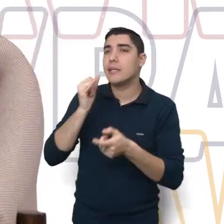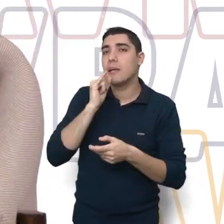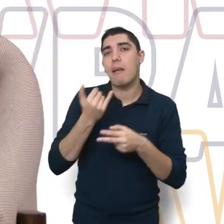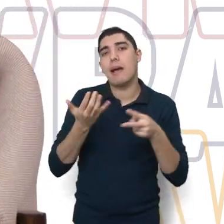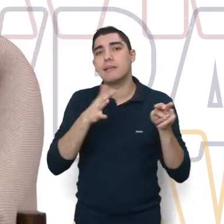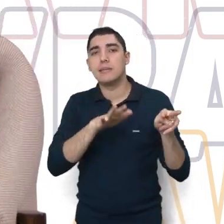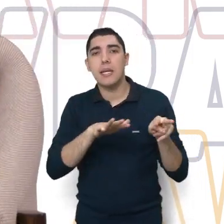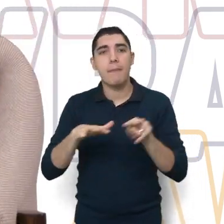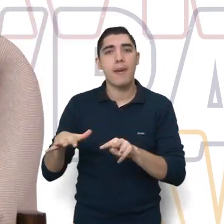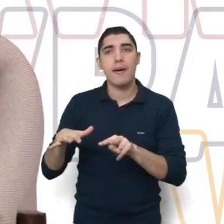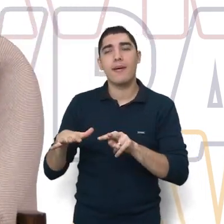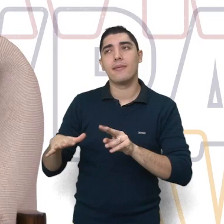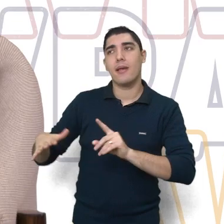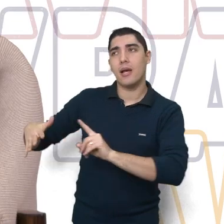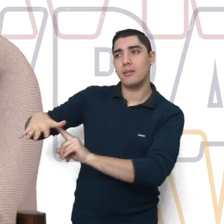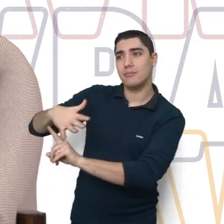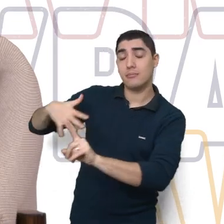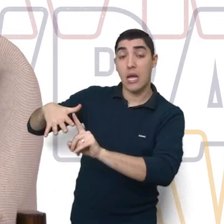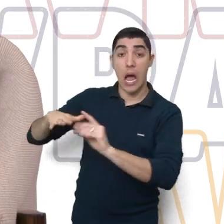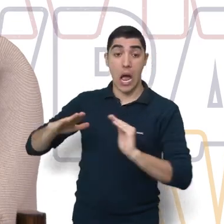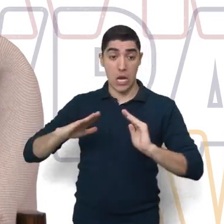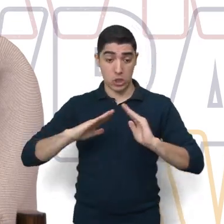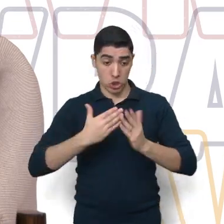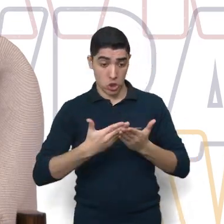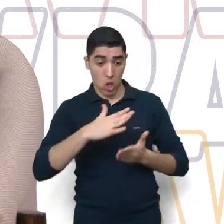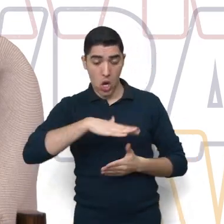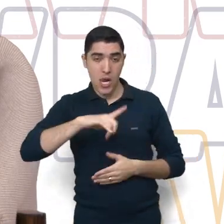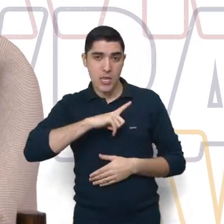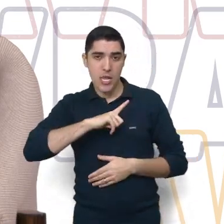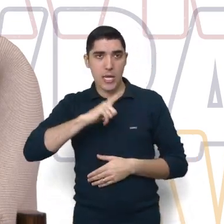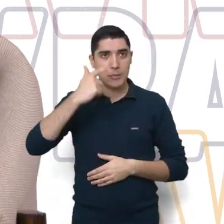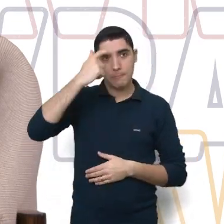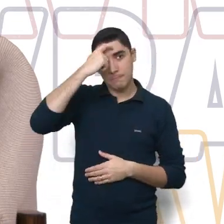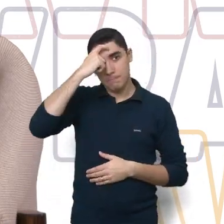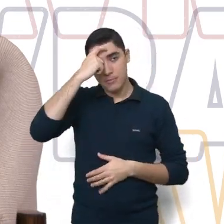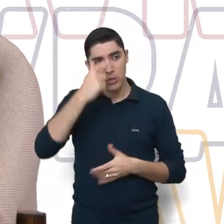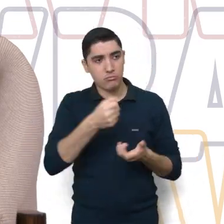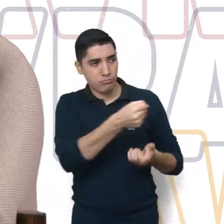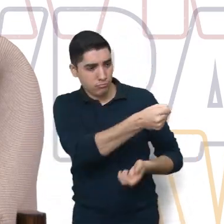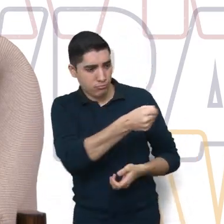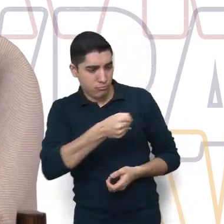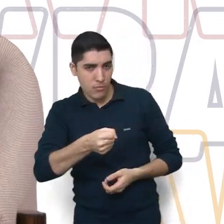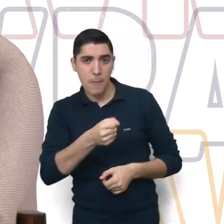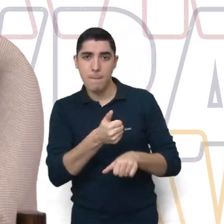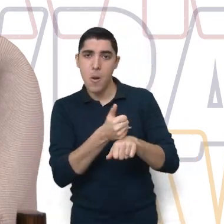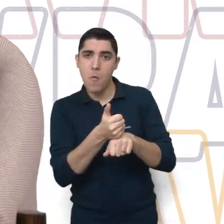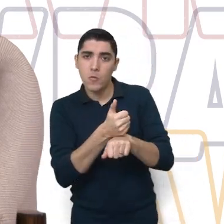a escola se mobiliza para trazer né um biólogo ou